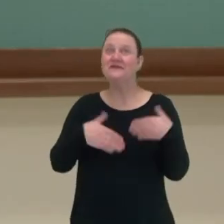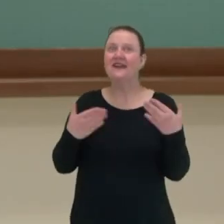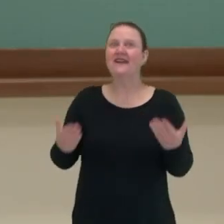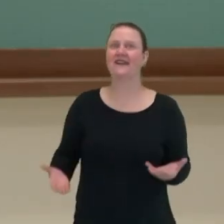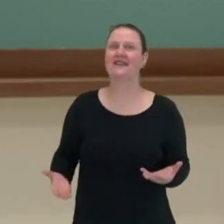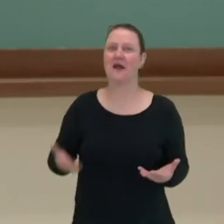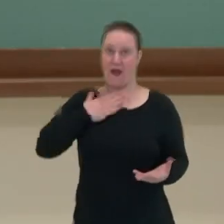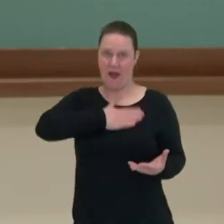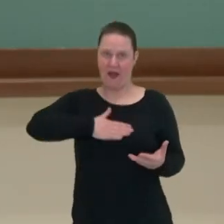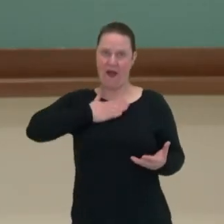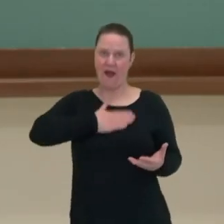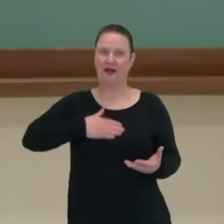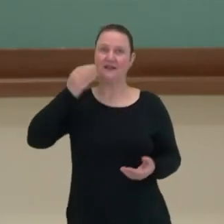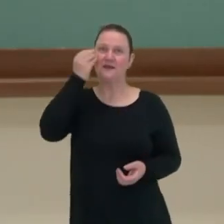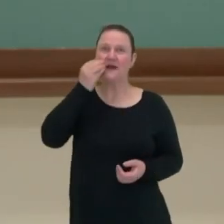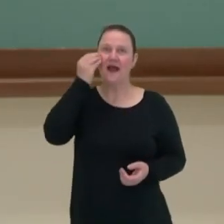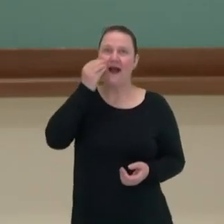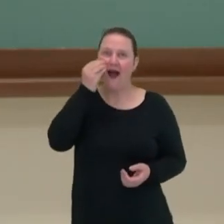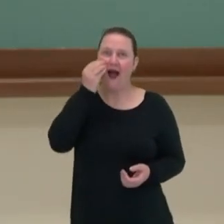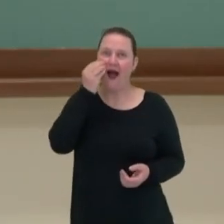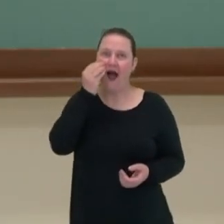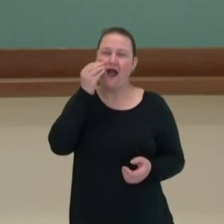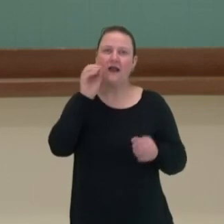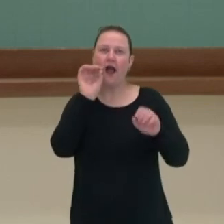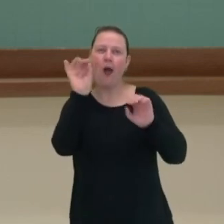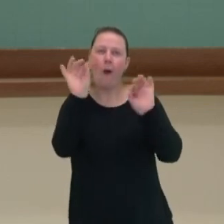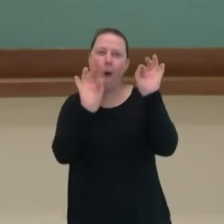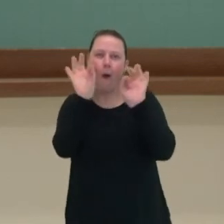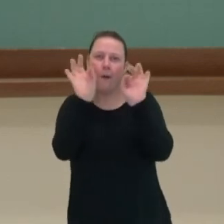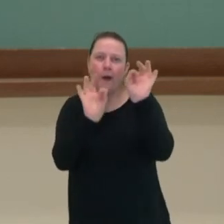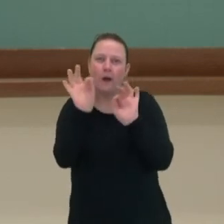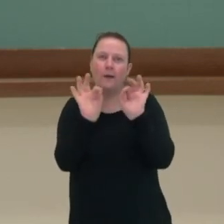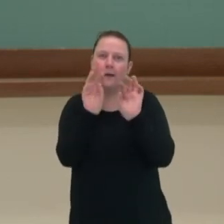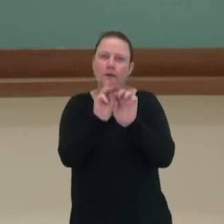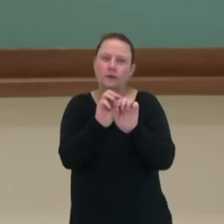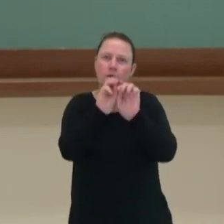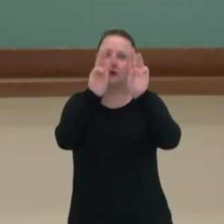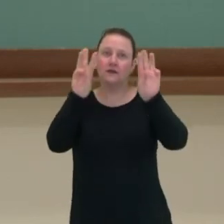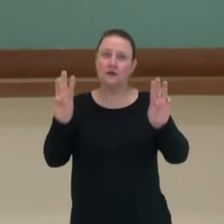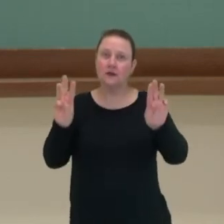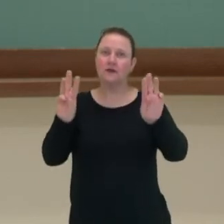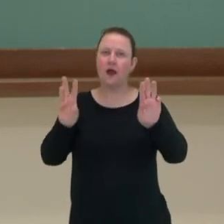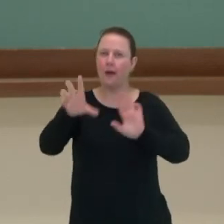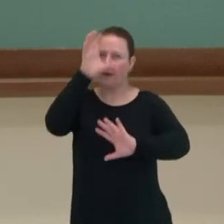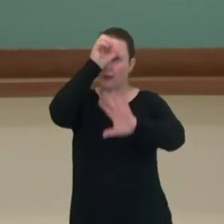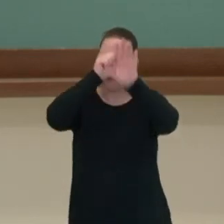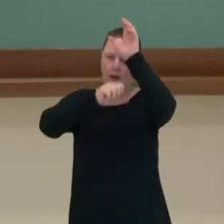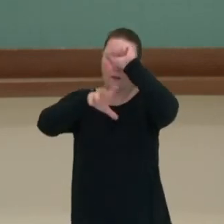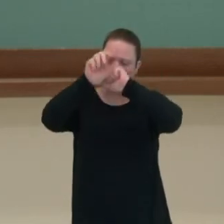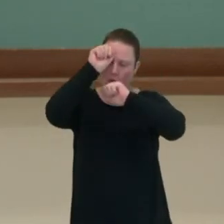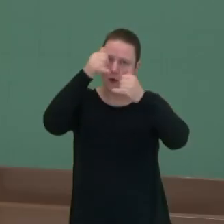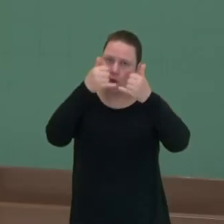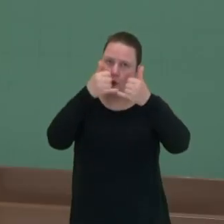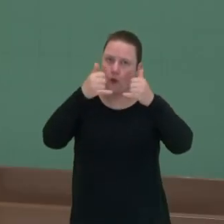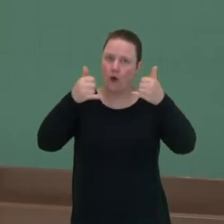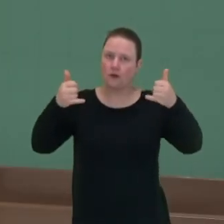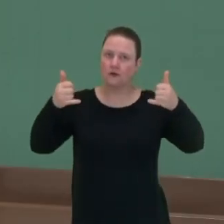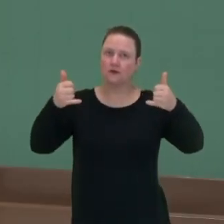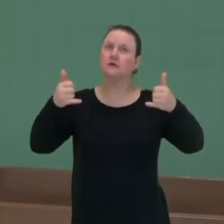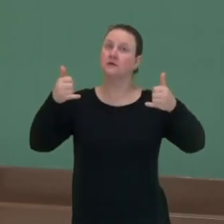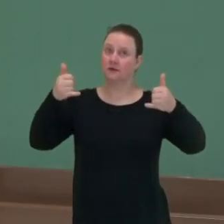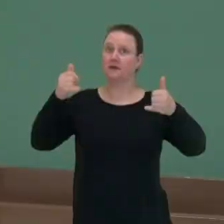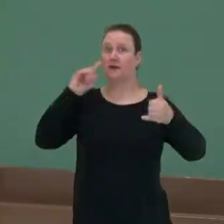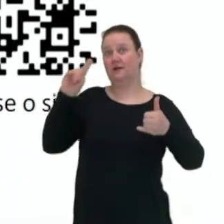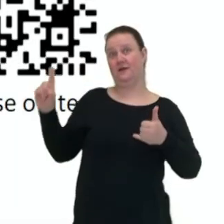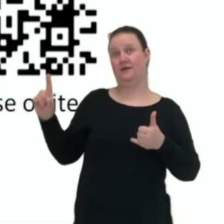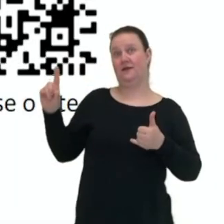Então, gostaram desse site para brincar, para aprender a montar um circuito elétrico? Então, reparem bem aqui que